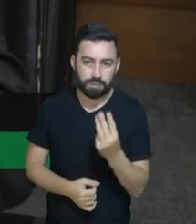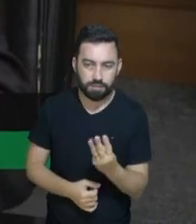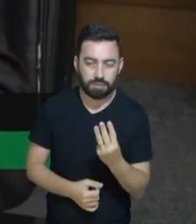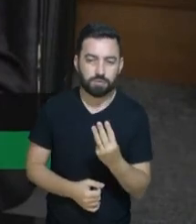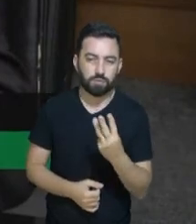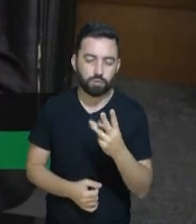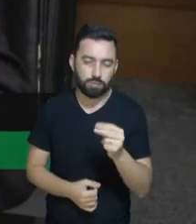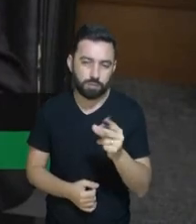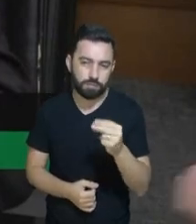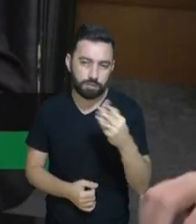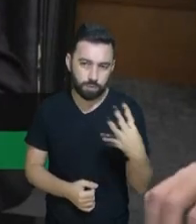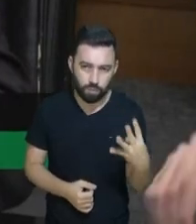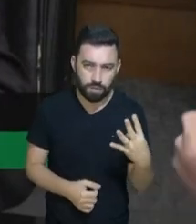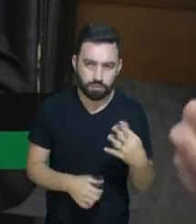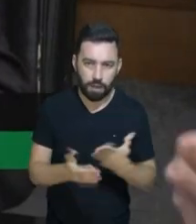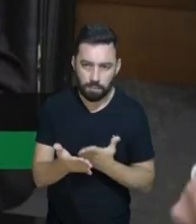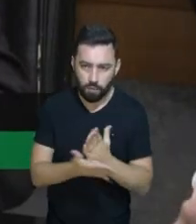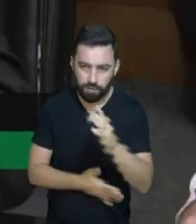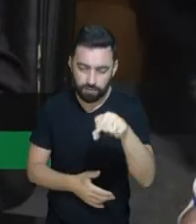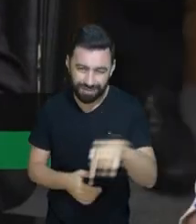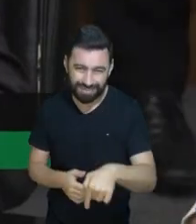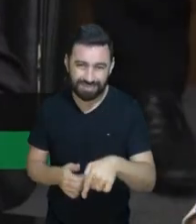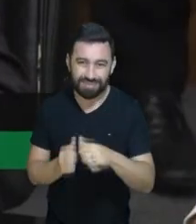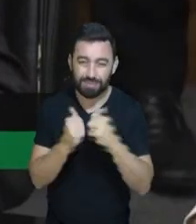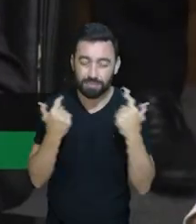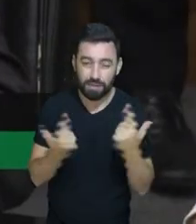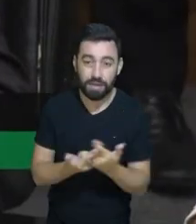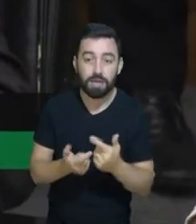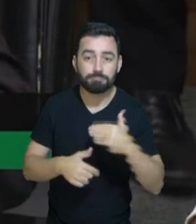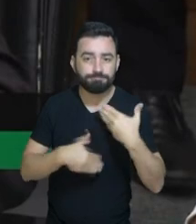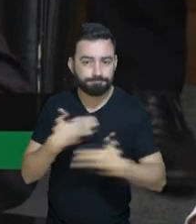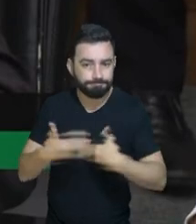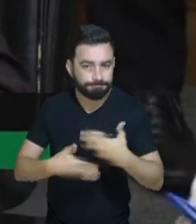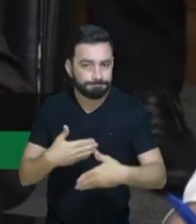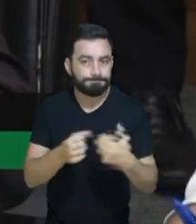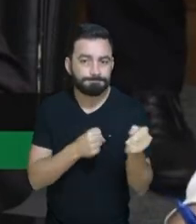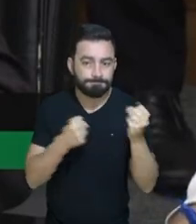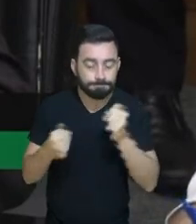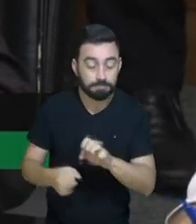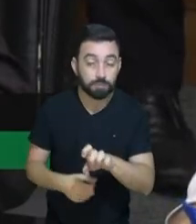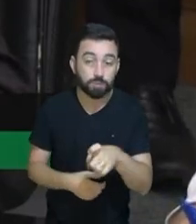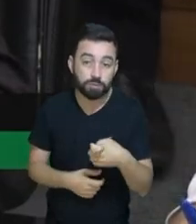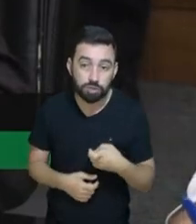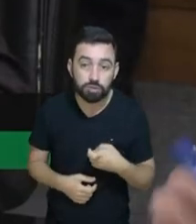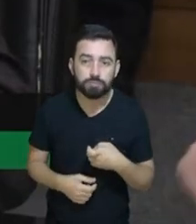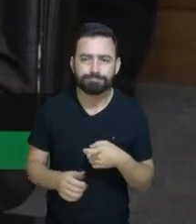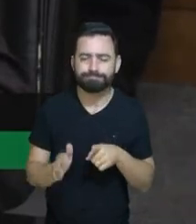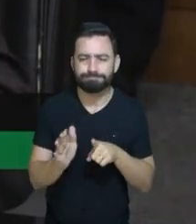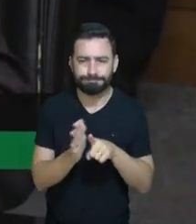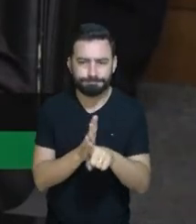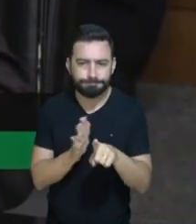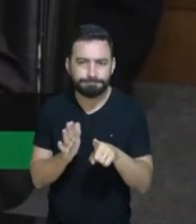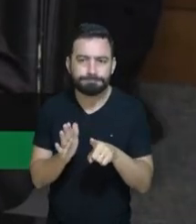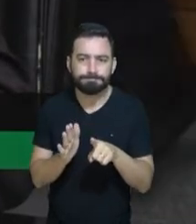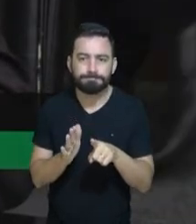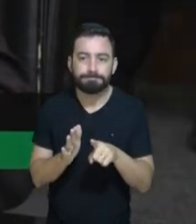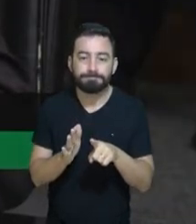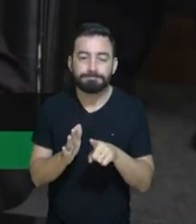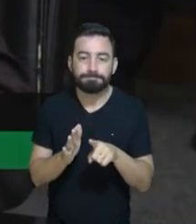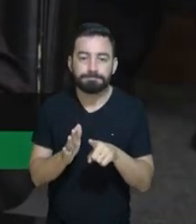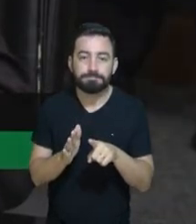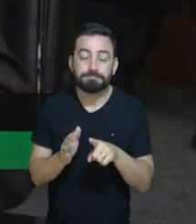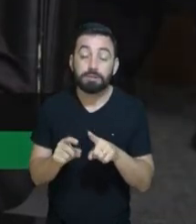2024 aprovado por esse Parlamento encaminhou ao poder executivo questionando questionamentos